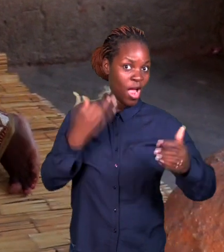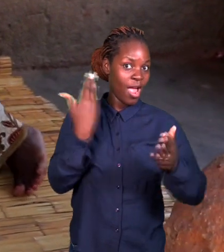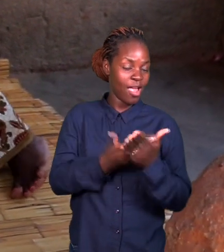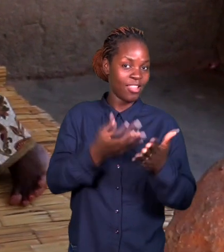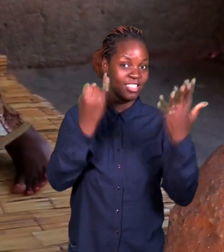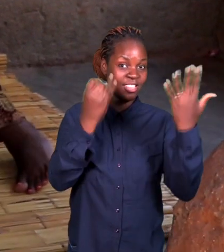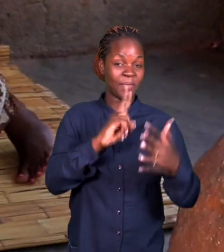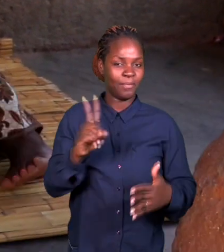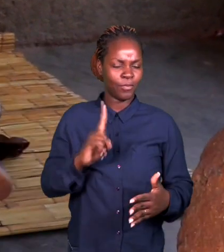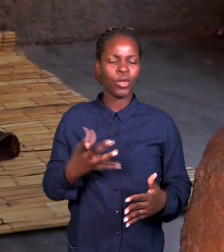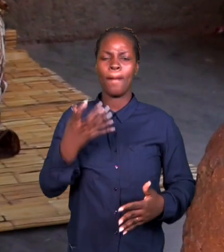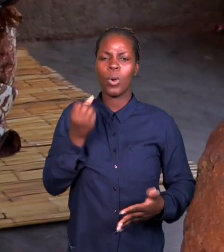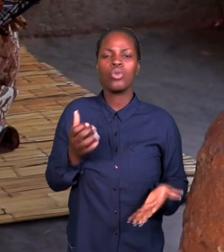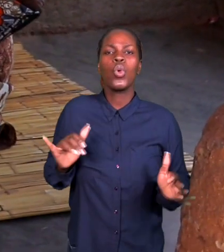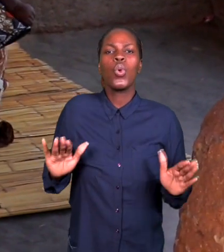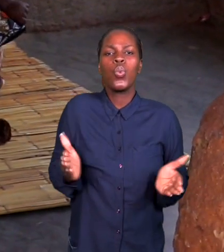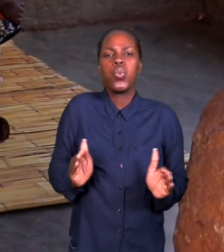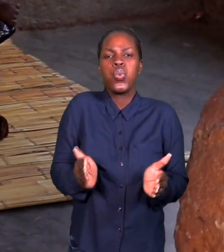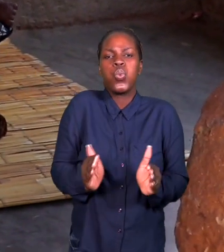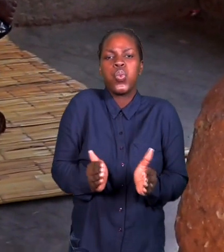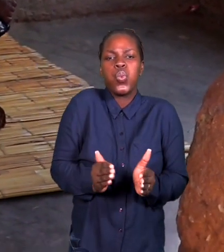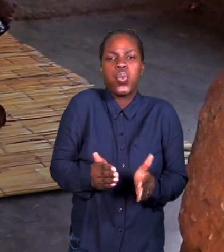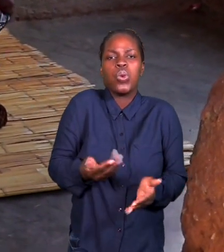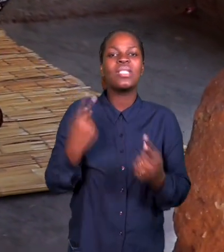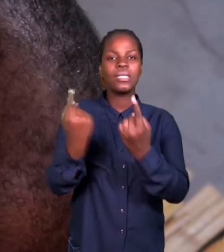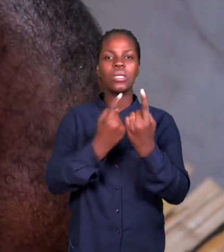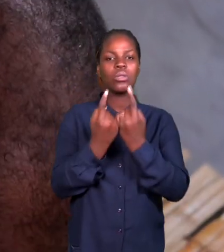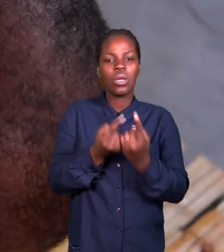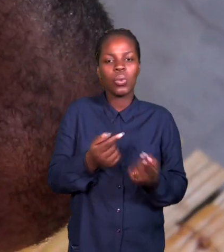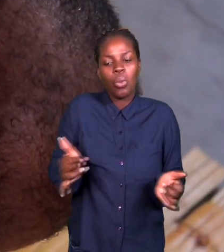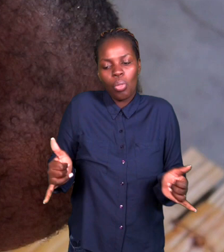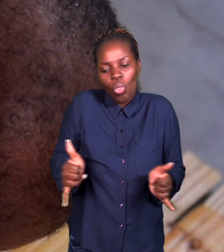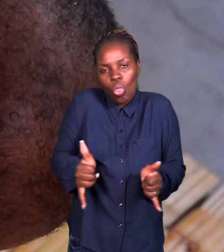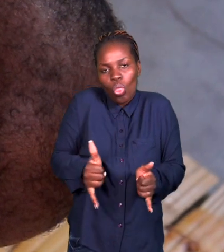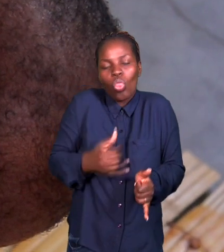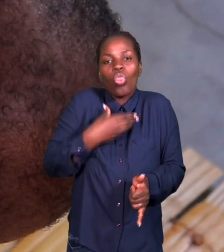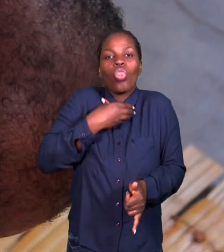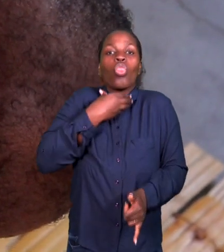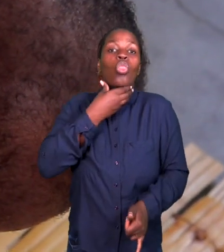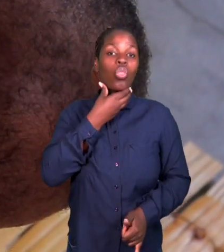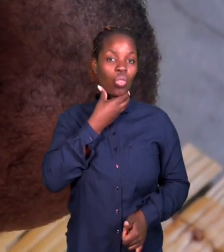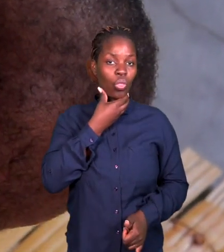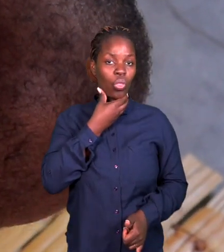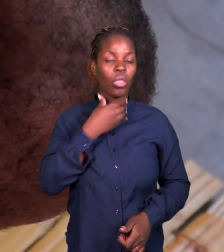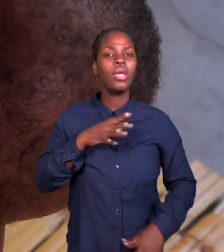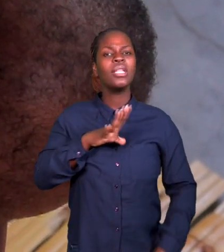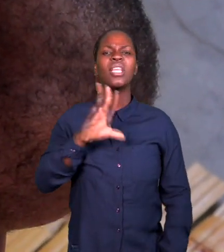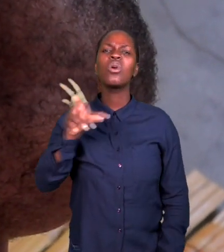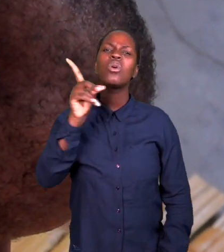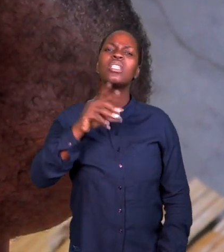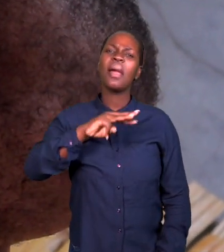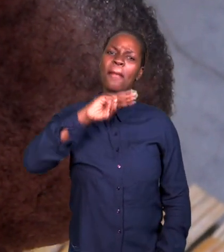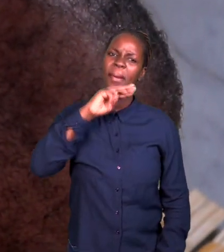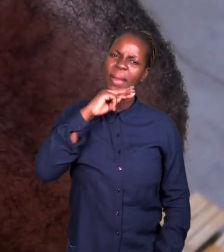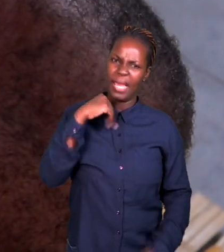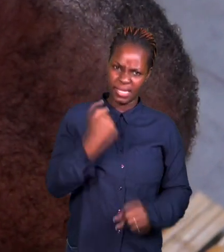optar pelo aleitamento materno exclusivo, é possível minimizar a desnutrição crónica. Tem aquelas mães que trabalham,